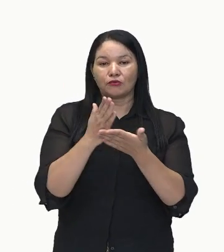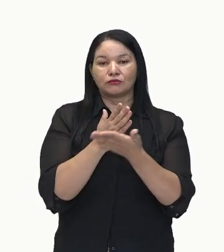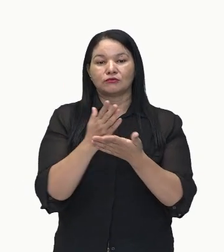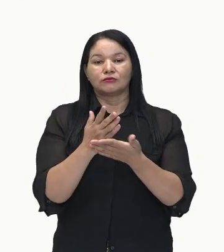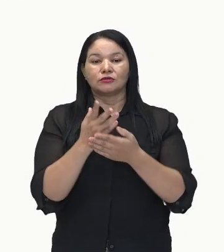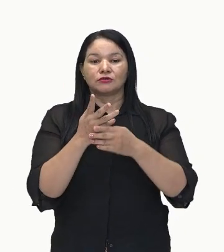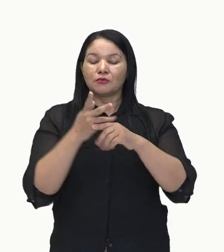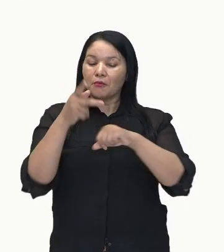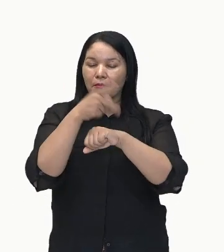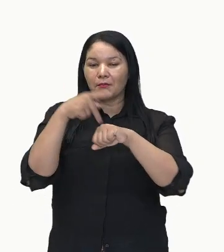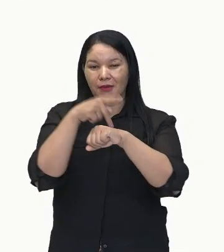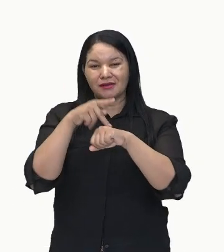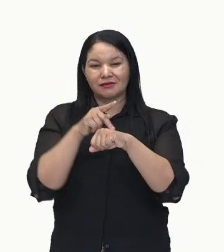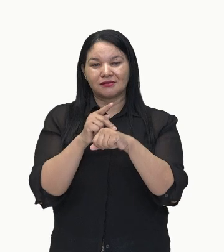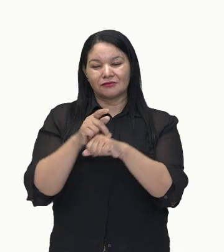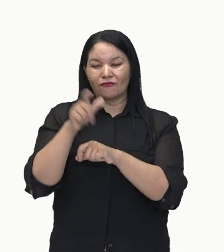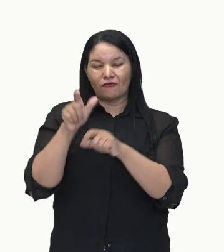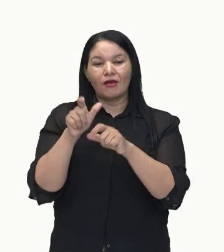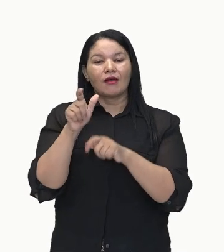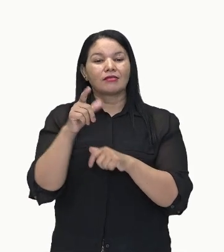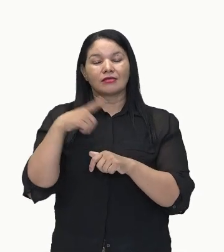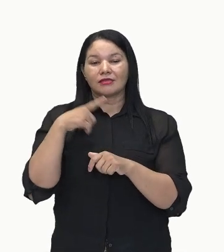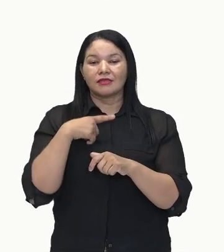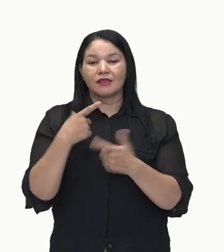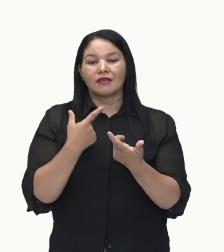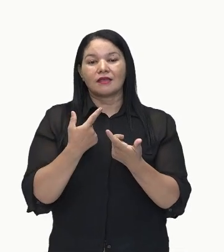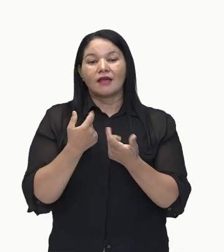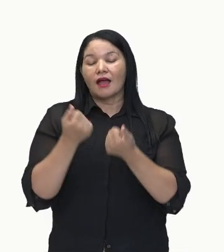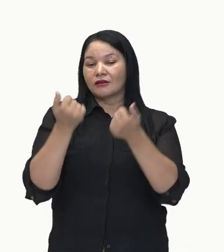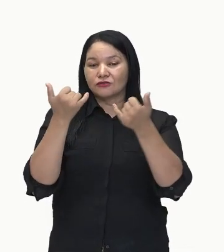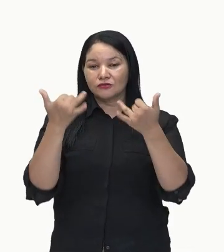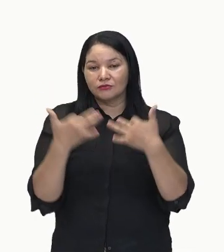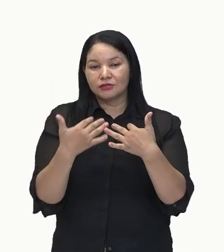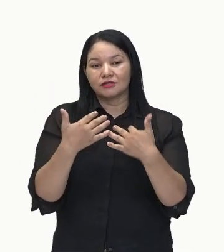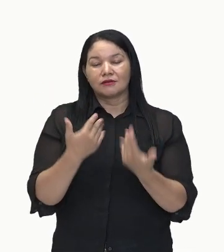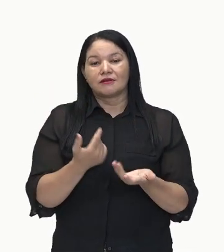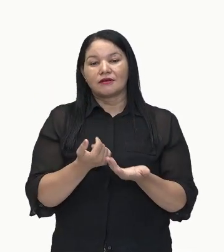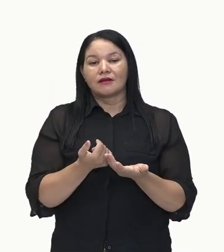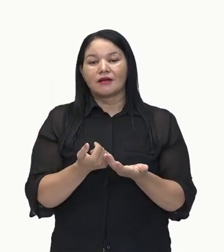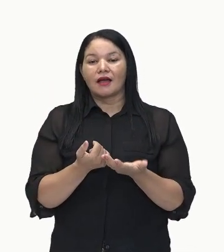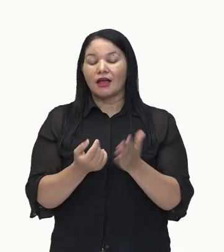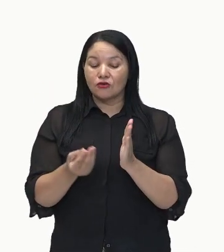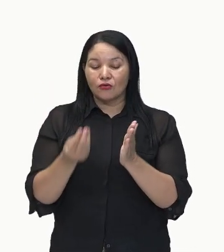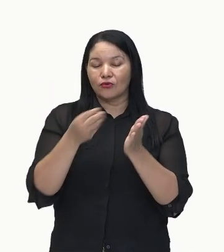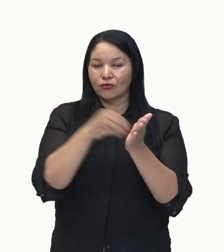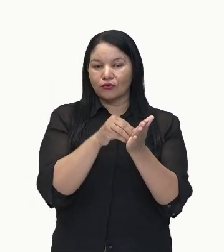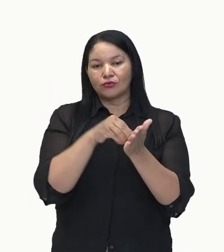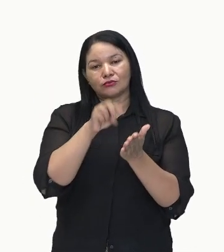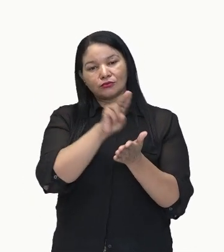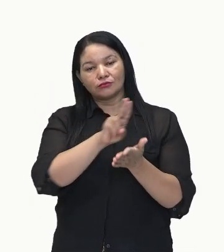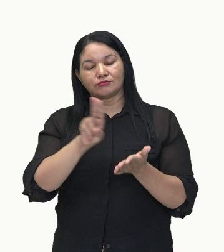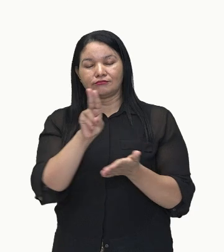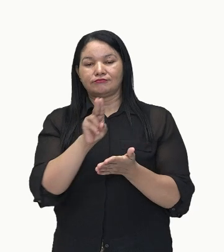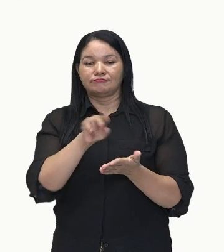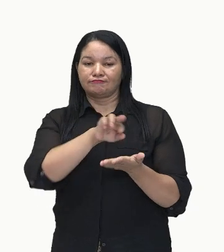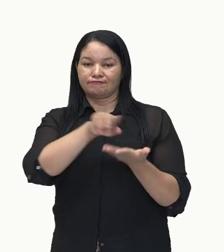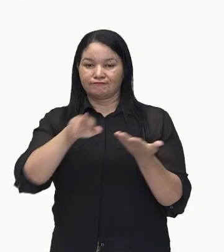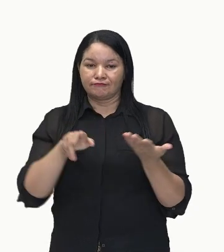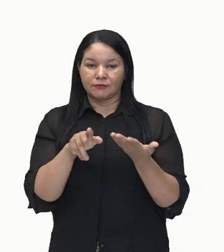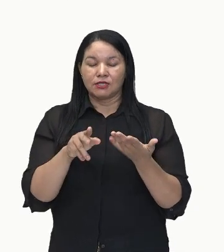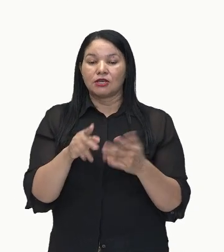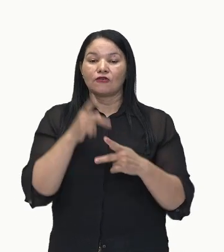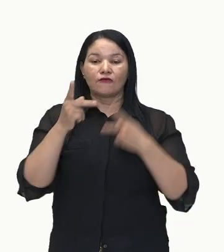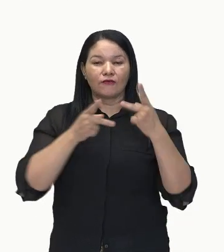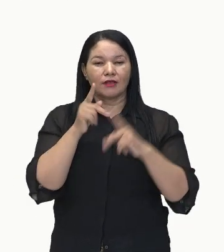modernistas são o quê? Efêmeras, certo? São fugazes, ou seja, é algo que é temporário, que é